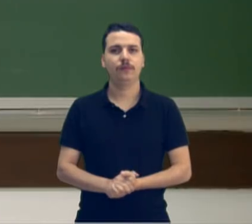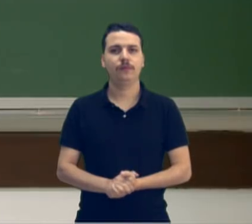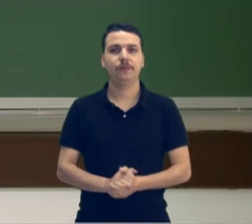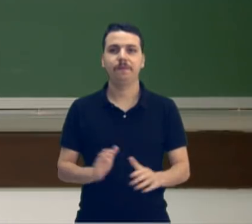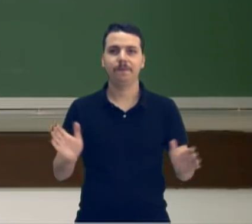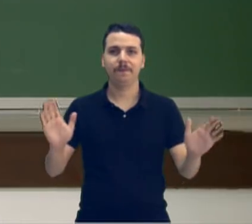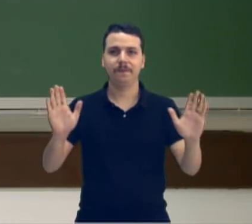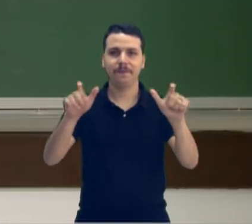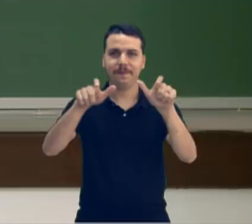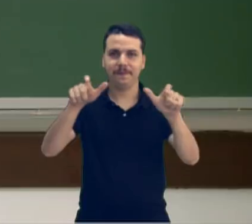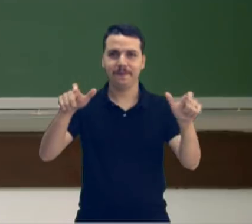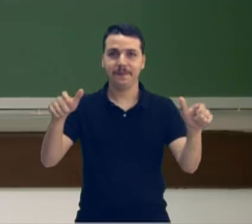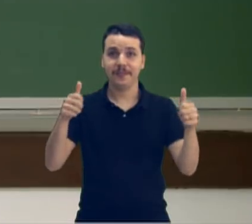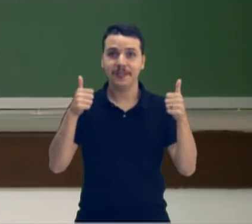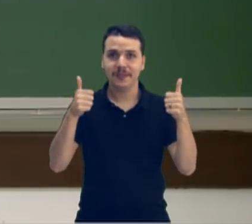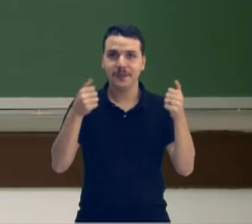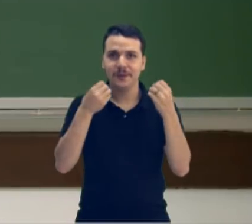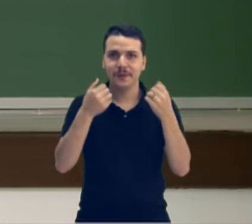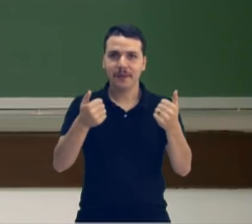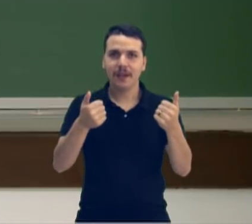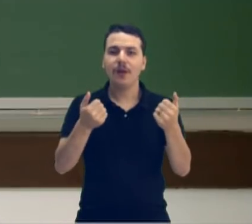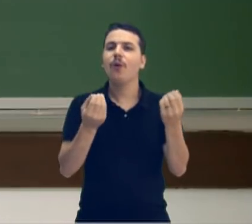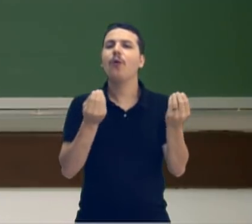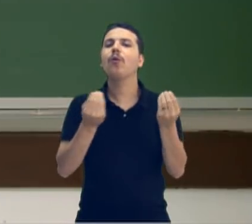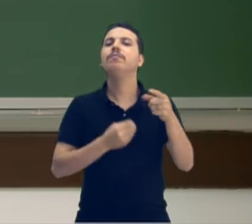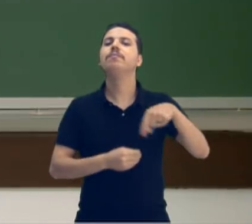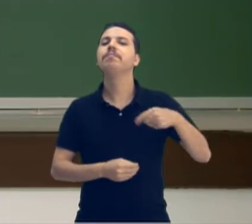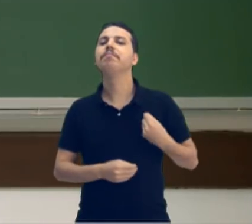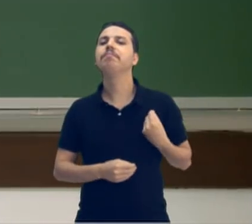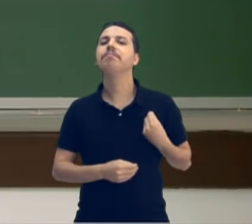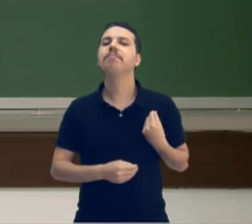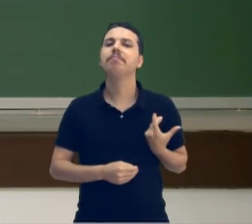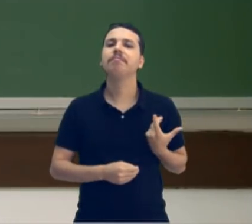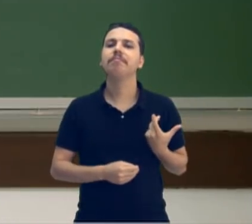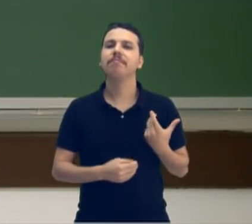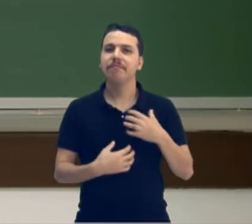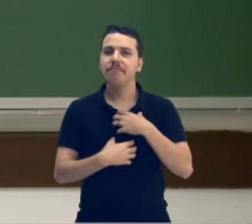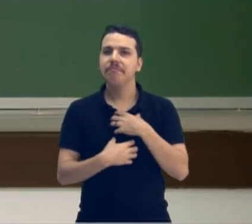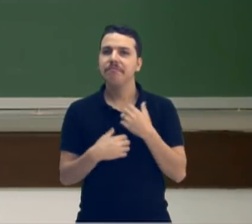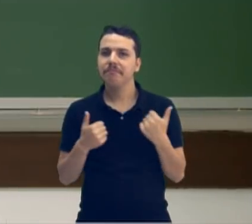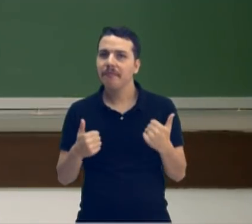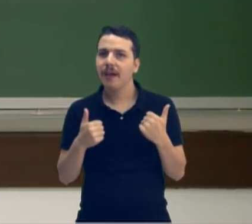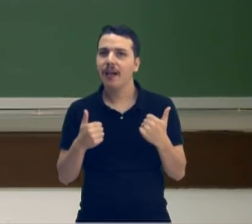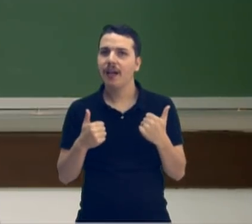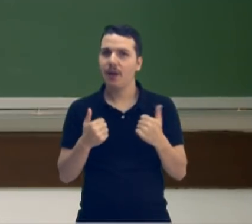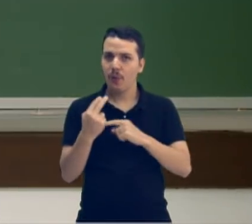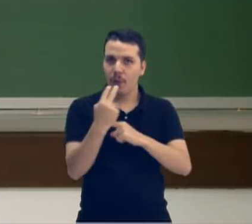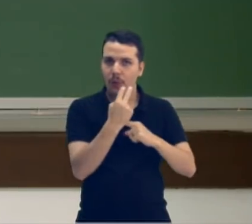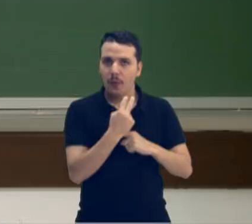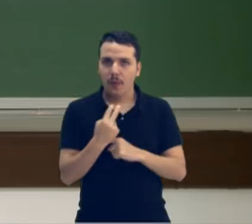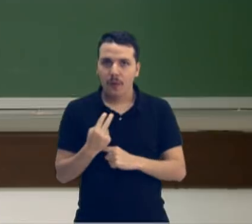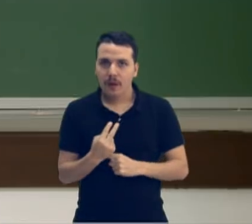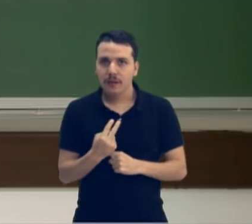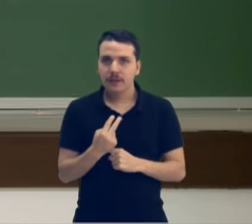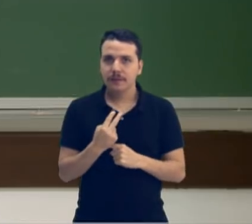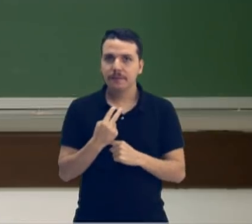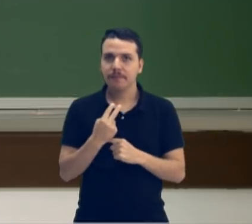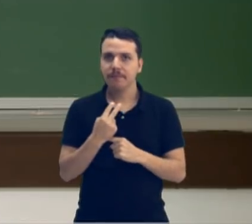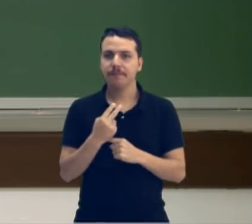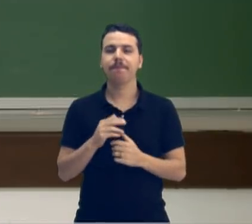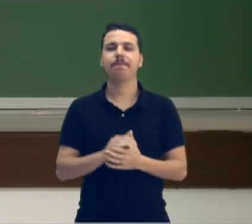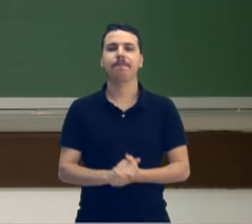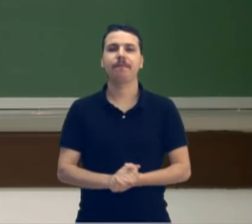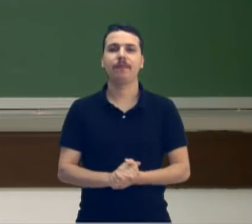Olá, pessoal, tudo bem? Como é que vocês estão? Estão se cuidando? Estamos aqui para mais uma aula do quê?